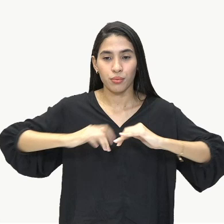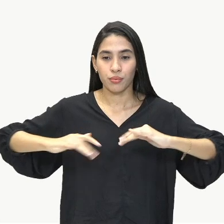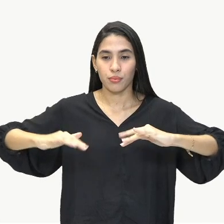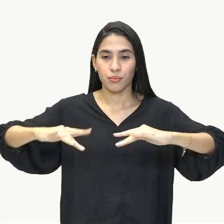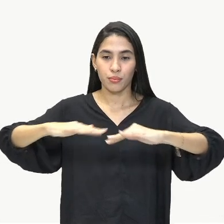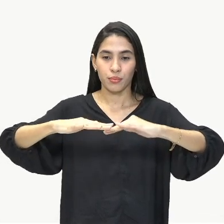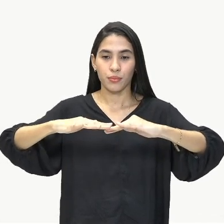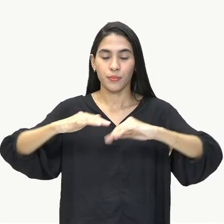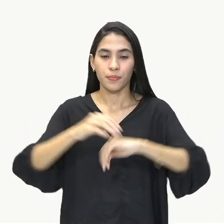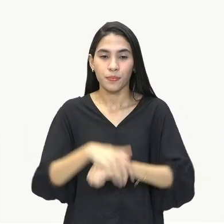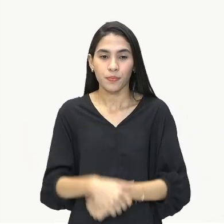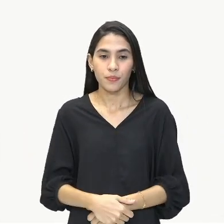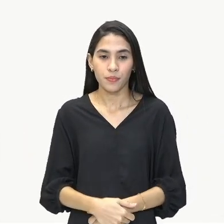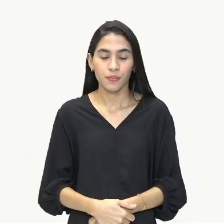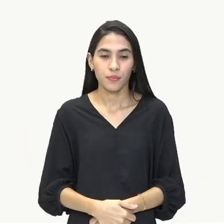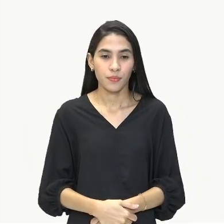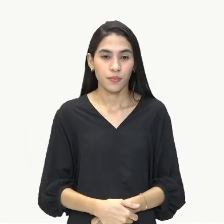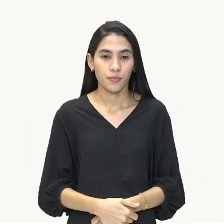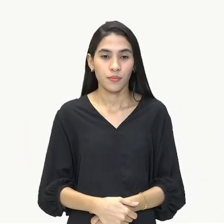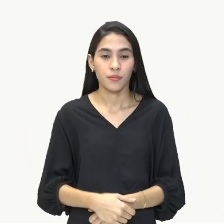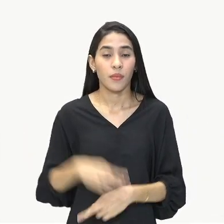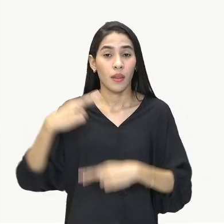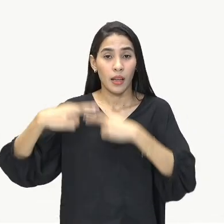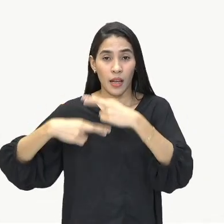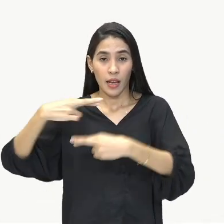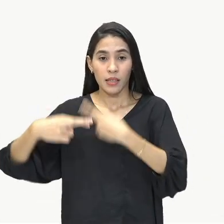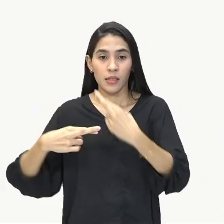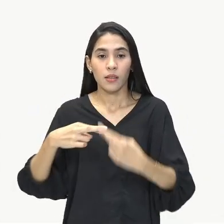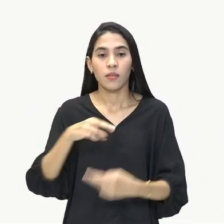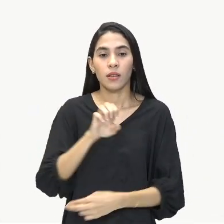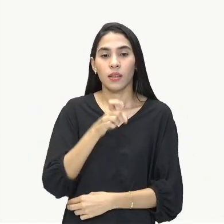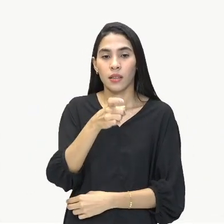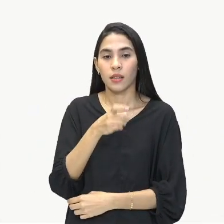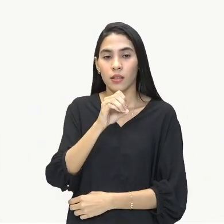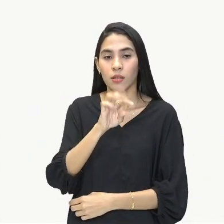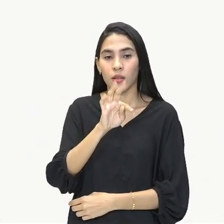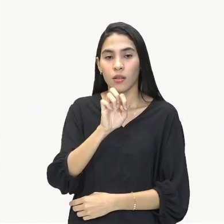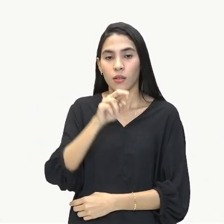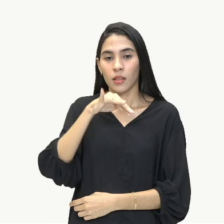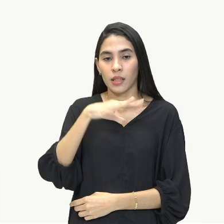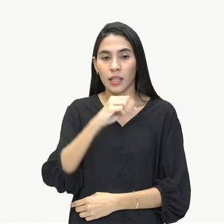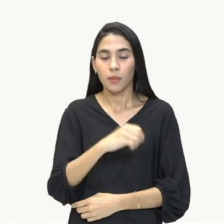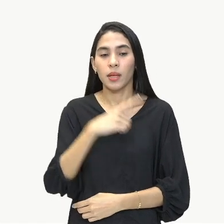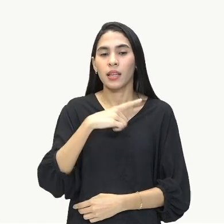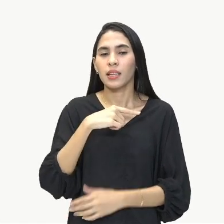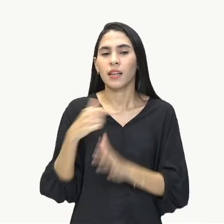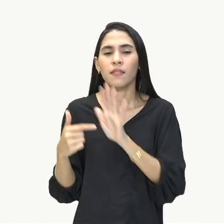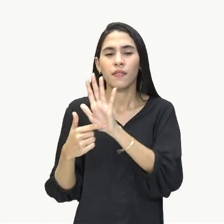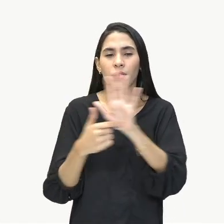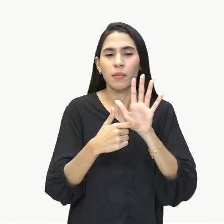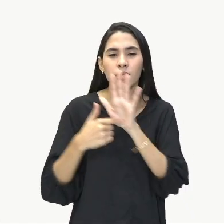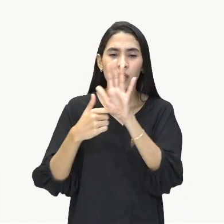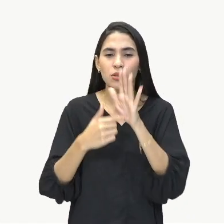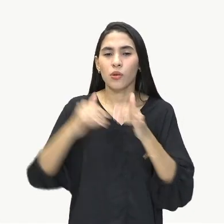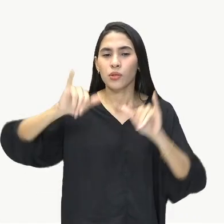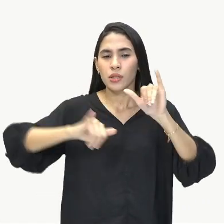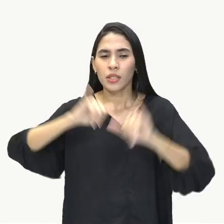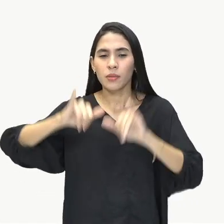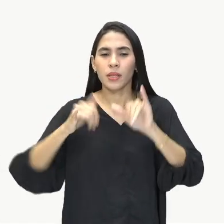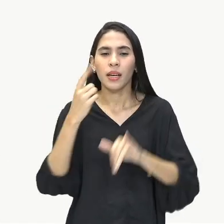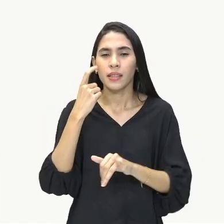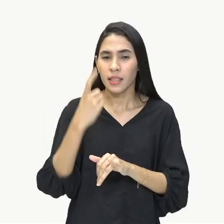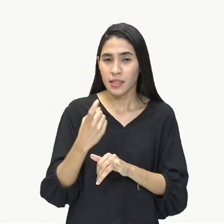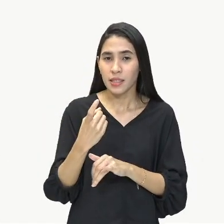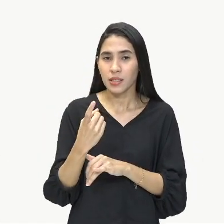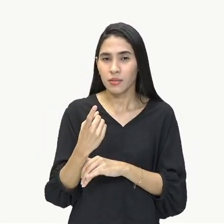para o meio. As reações exotérmicas fazem demonstrações químicas interessantes. Nós acabamos de ver, não